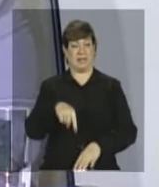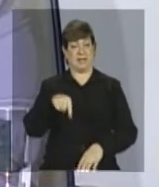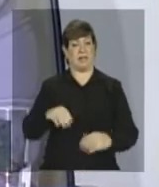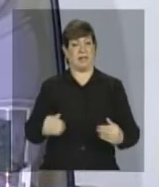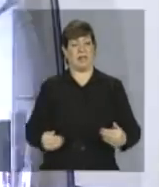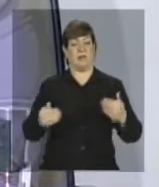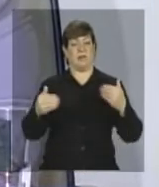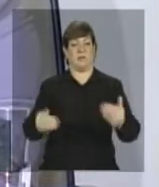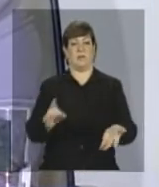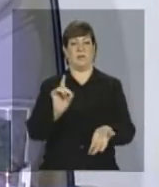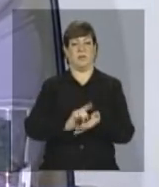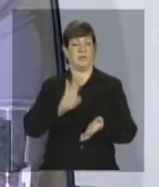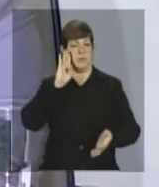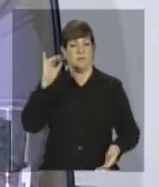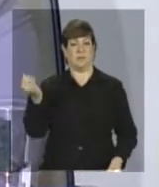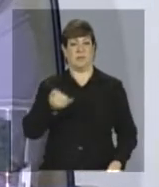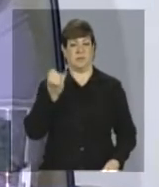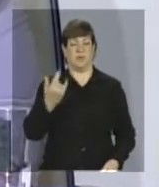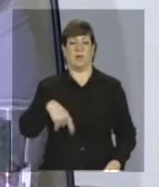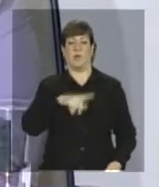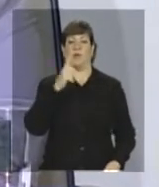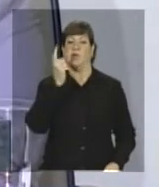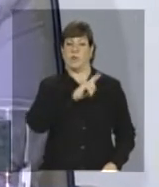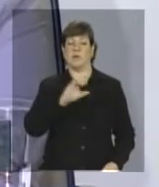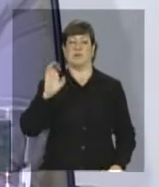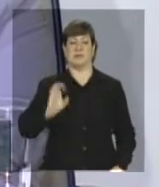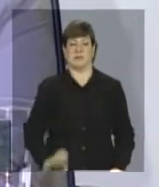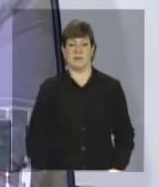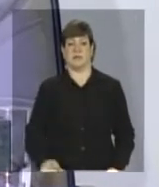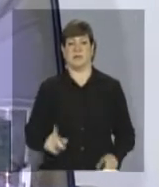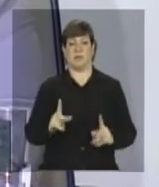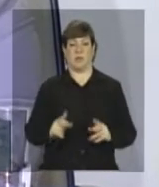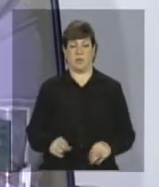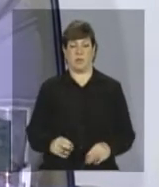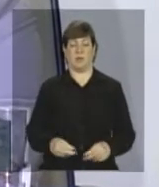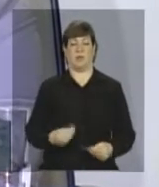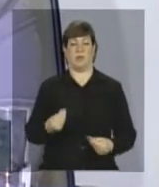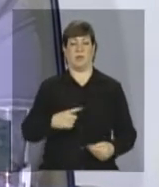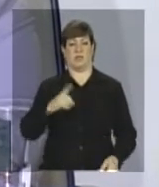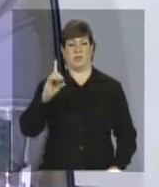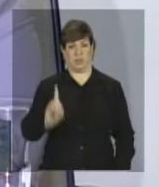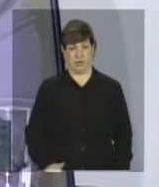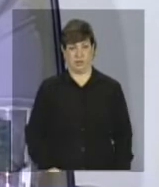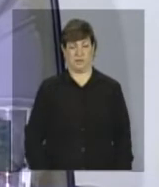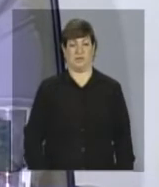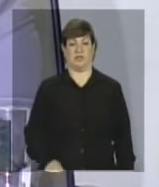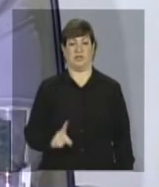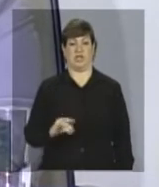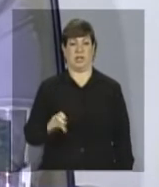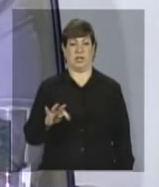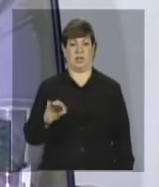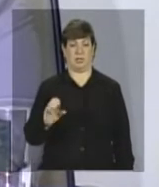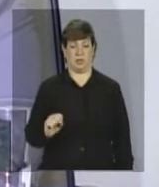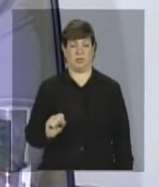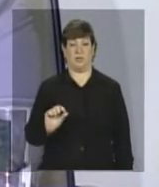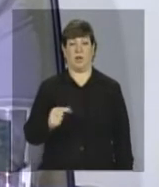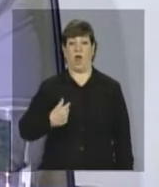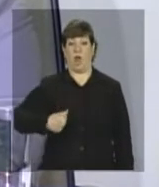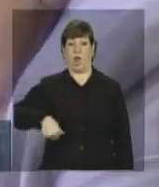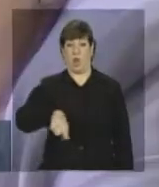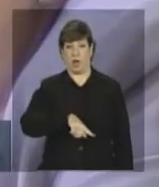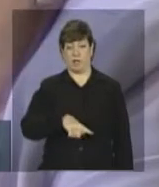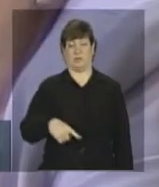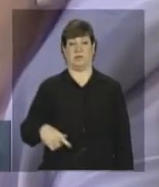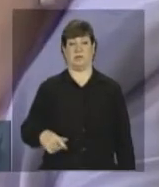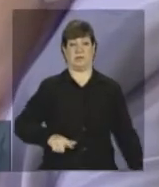passo essencial para a conquista de sua cidadania como sujeitos de direitos. Nossa posição no